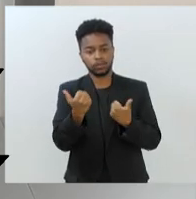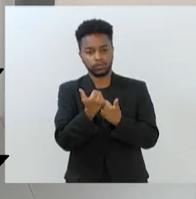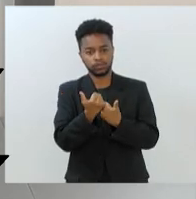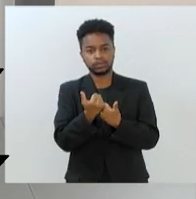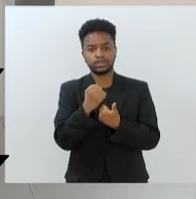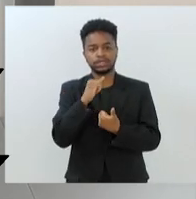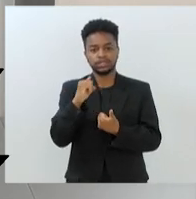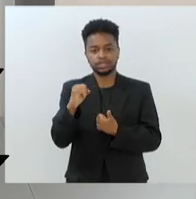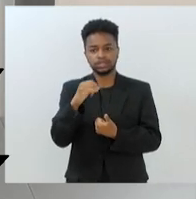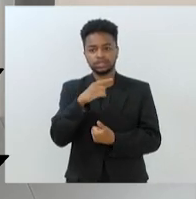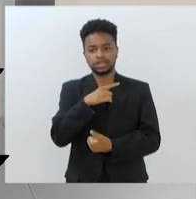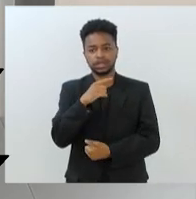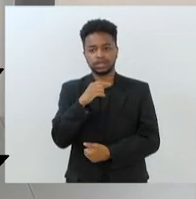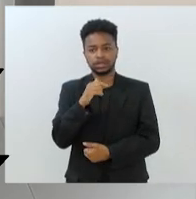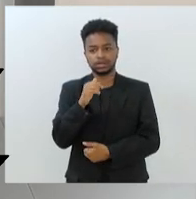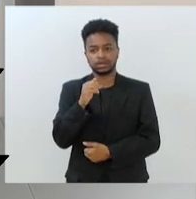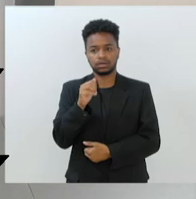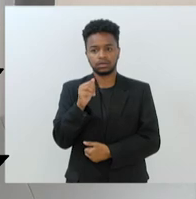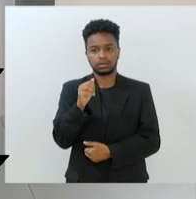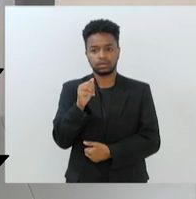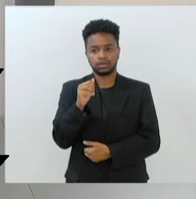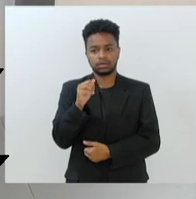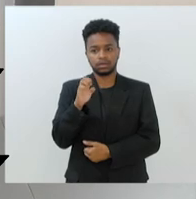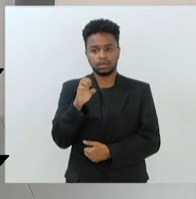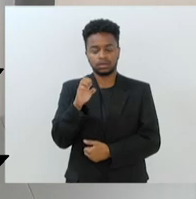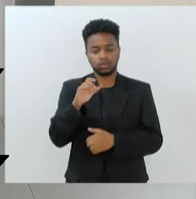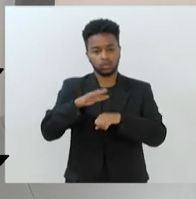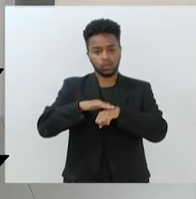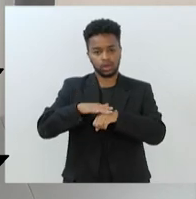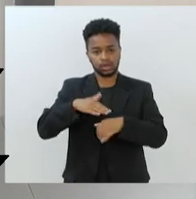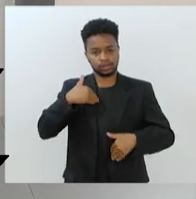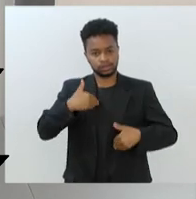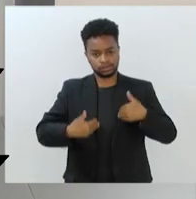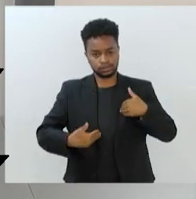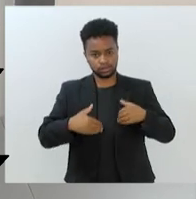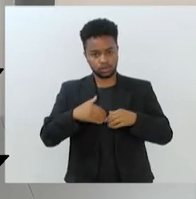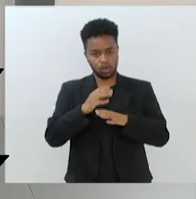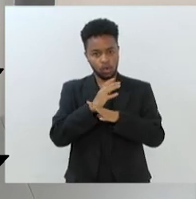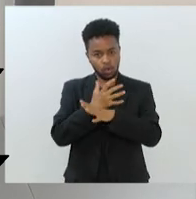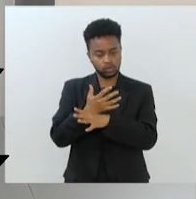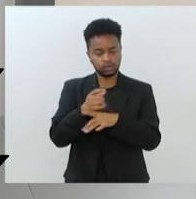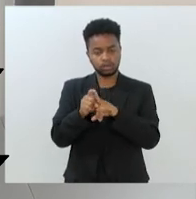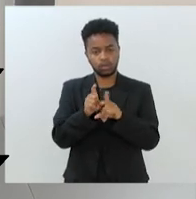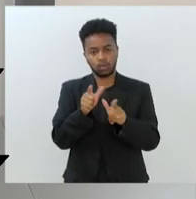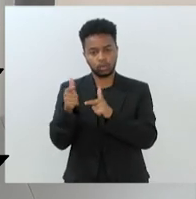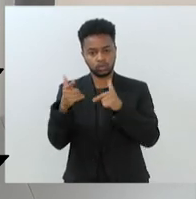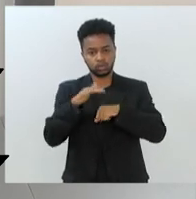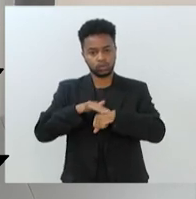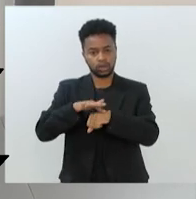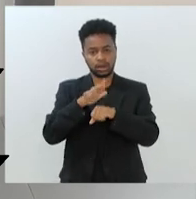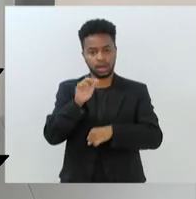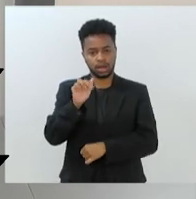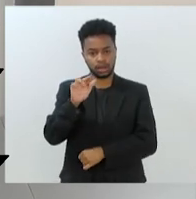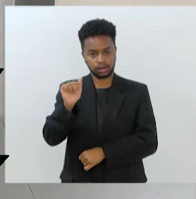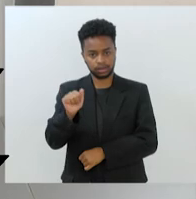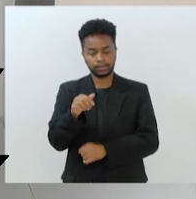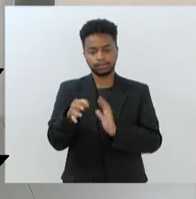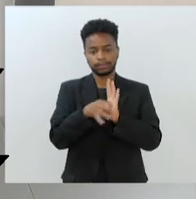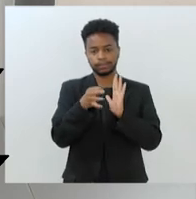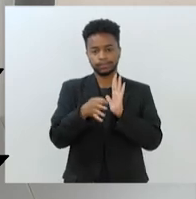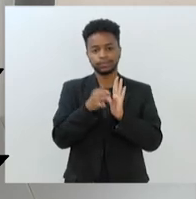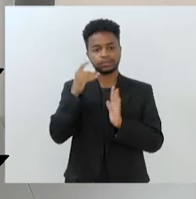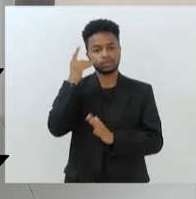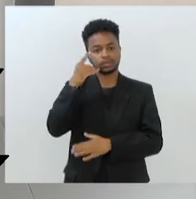atrofia muscular espinhal, AME, esclerose lateral amiotrófica, ELA e outras doenças raras. O parecer é da deputada